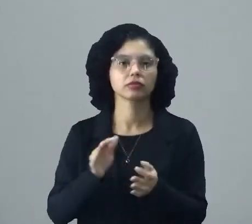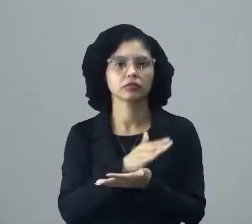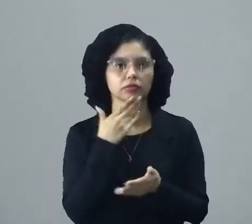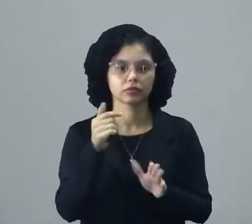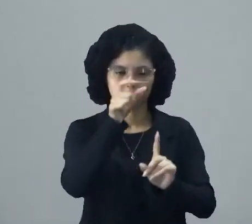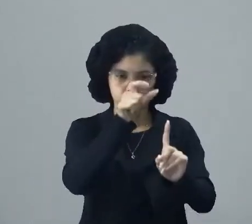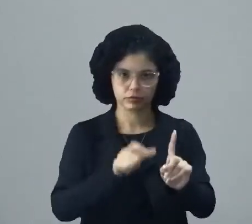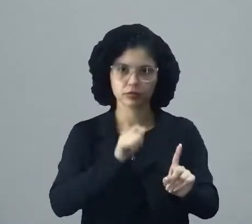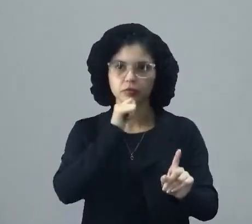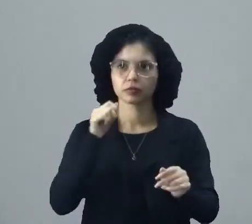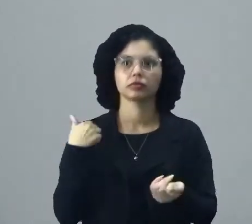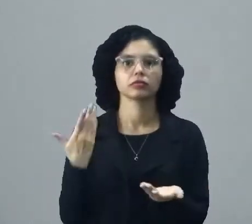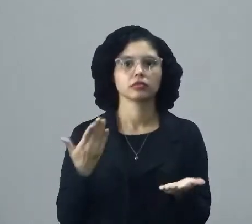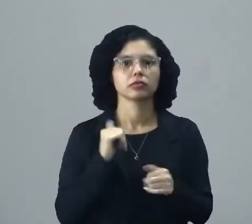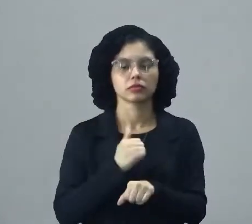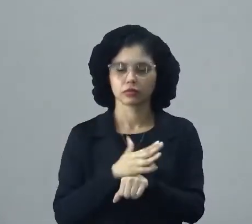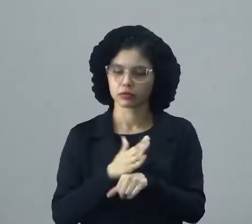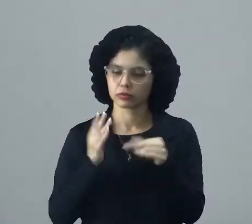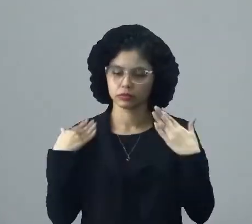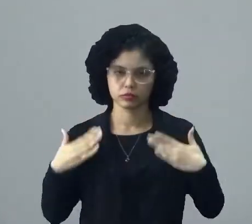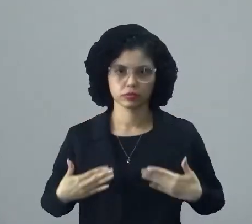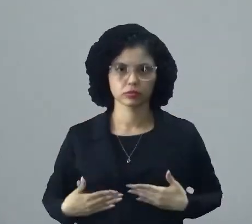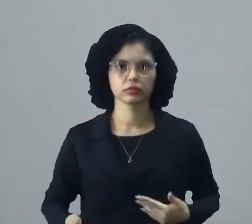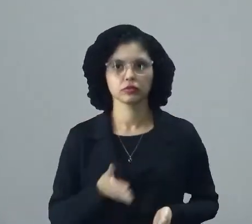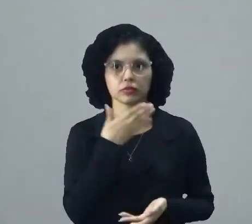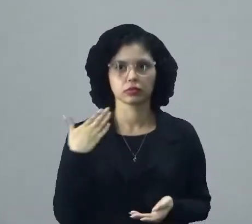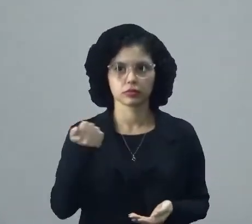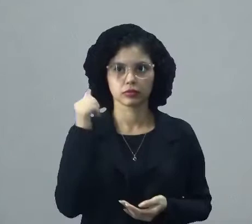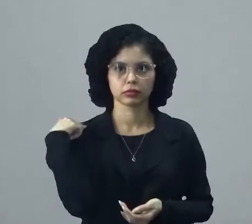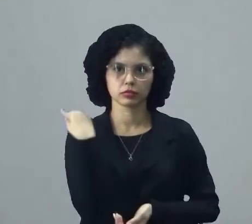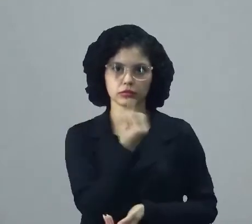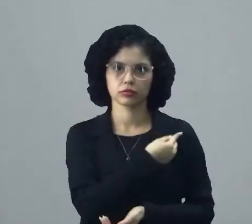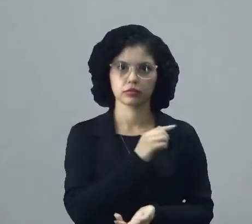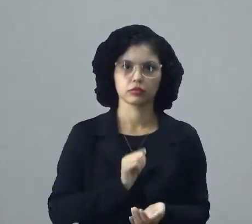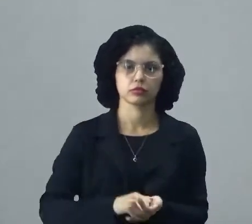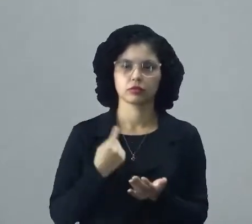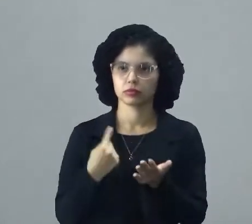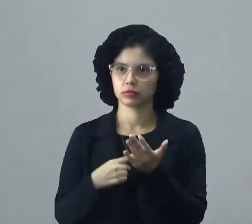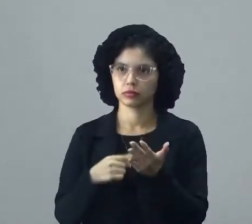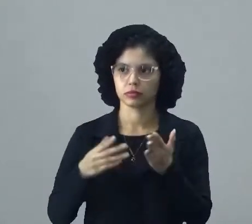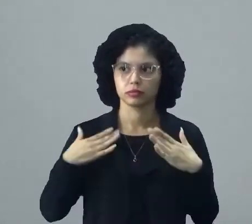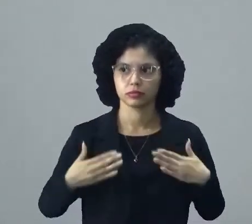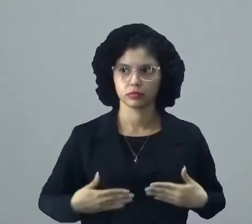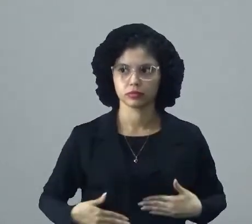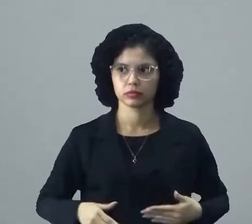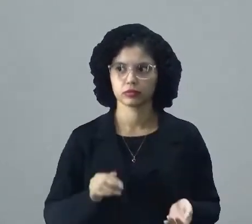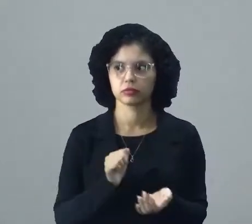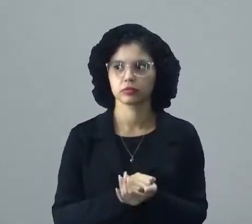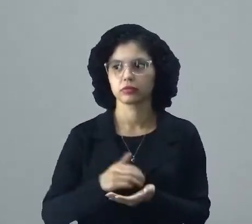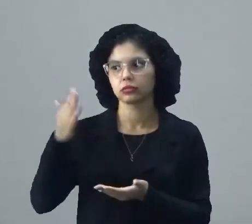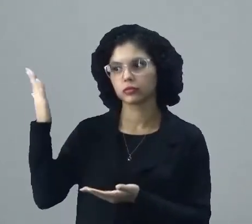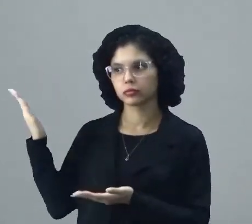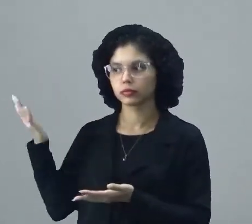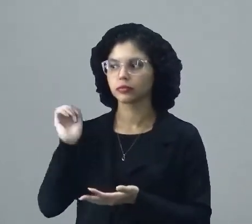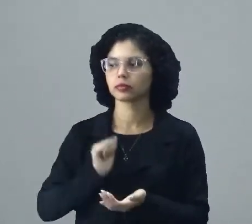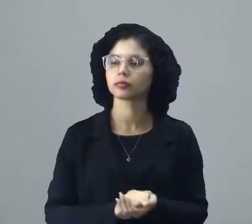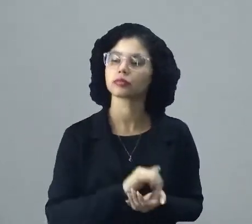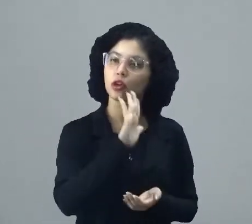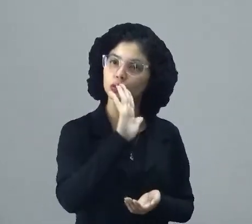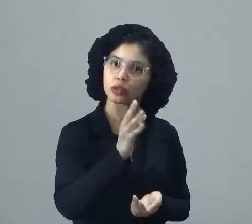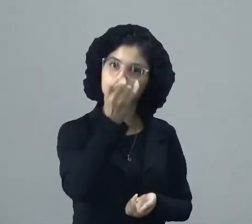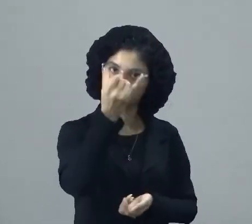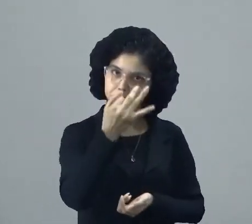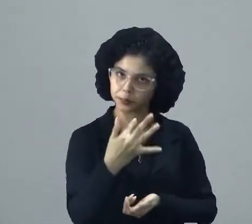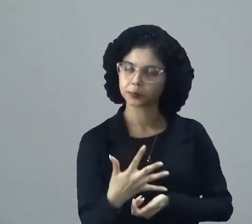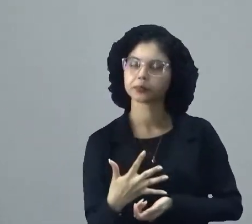melhor referência para a ação de atividade que a gente consiga aprimorar o nosso condicionamento físico. Entendido isso, a gente já